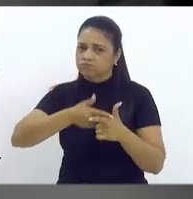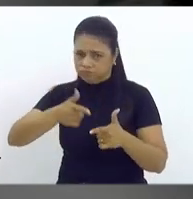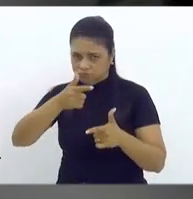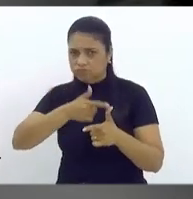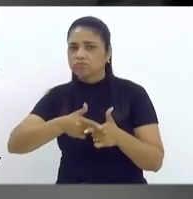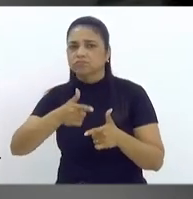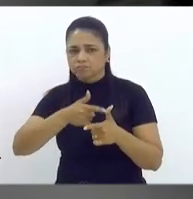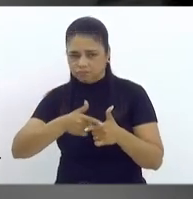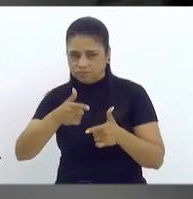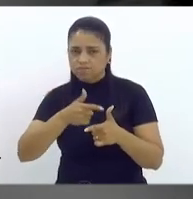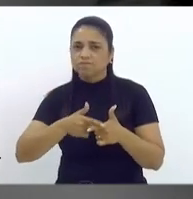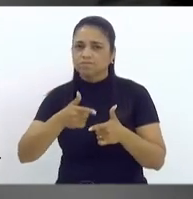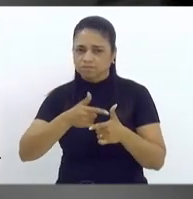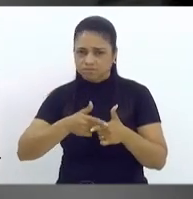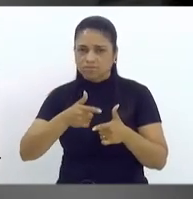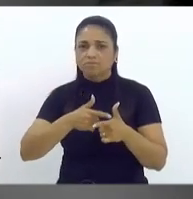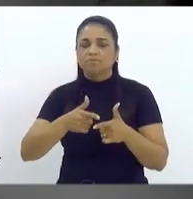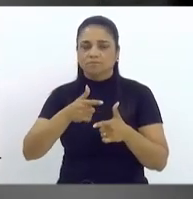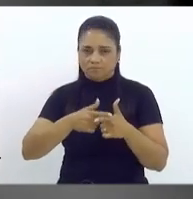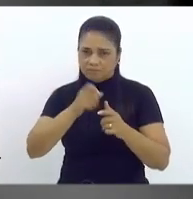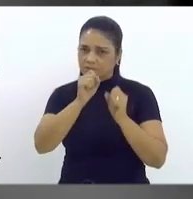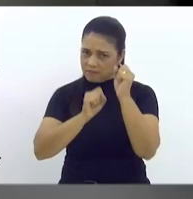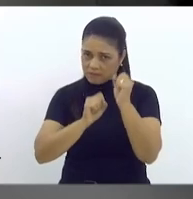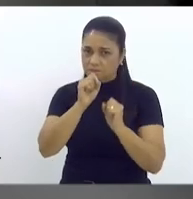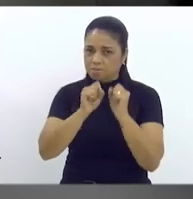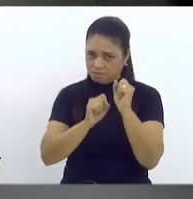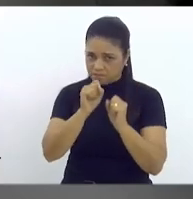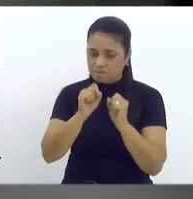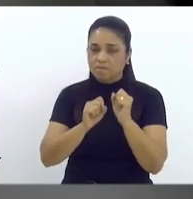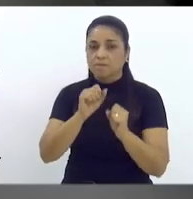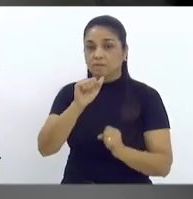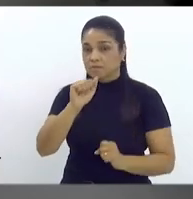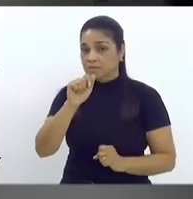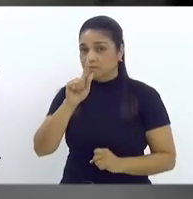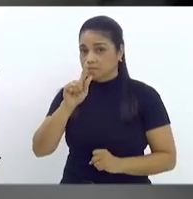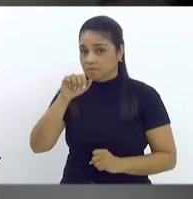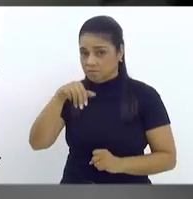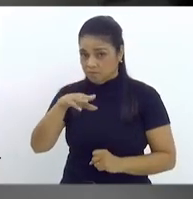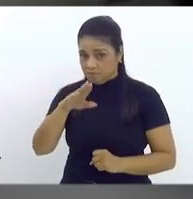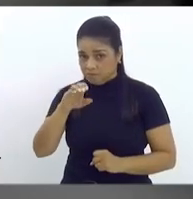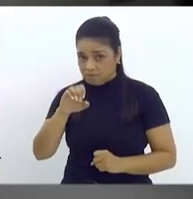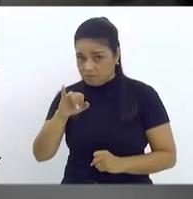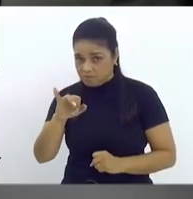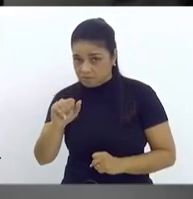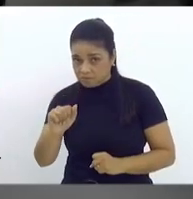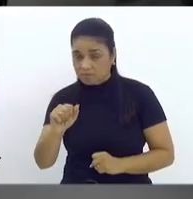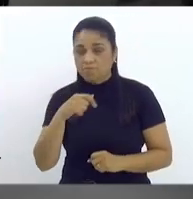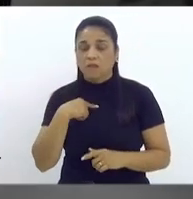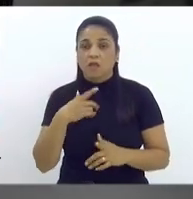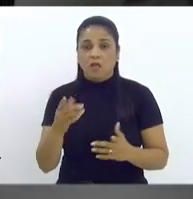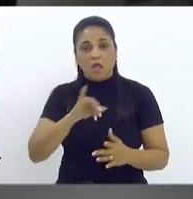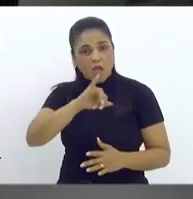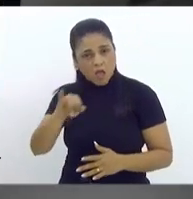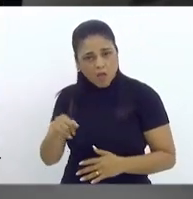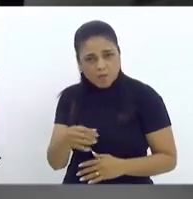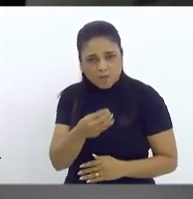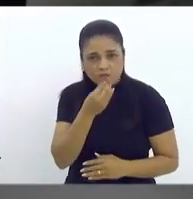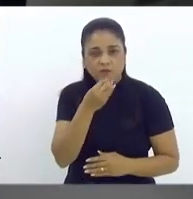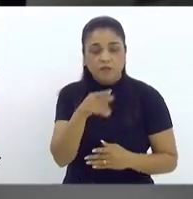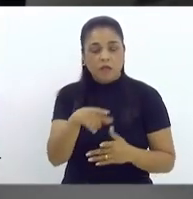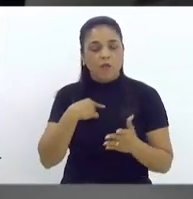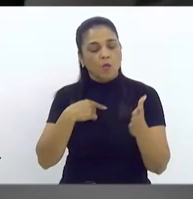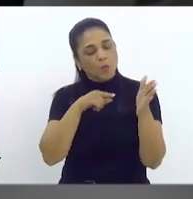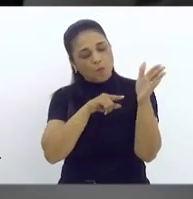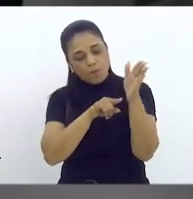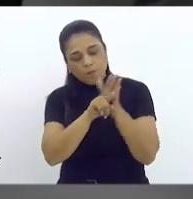relação às agências. Aproveitar aqui que eu acabei fazendo uso das perguntas